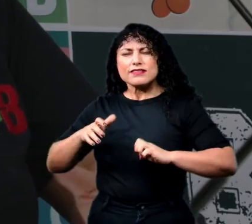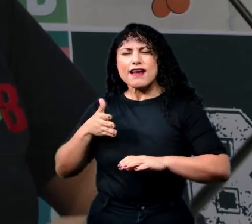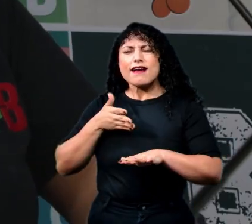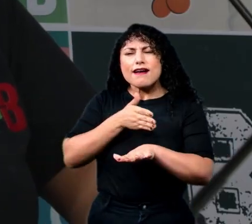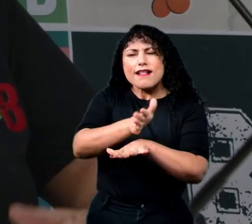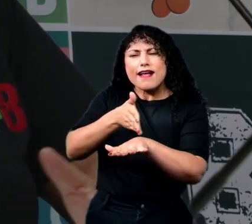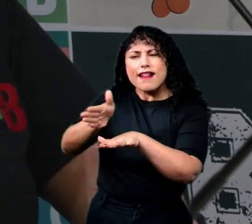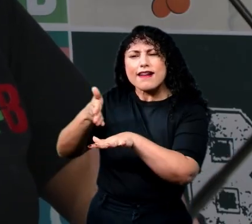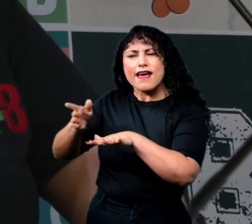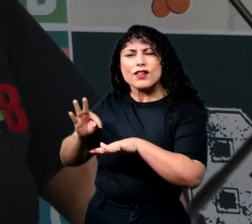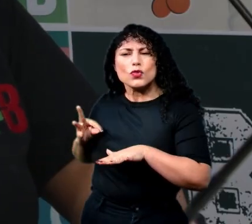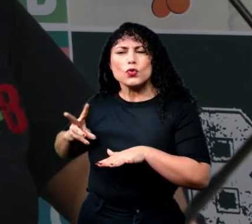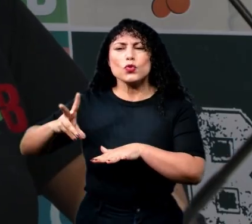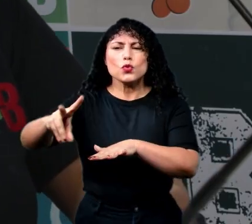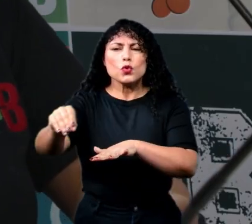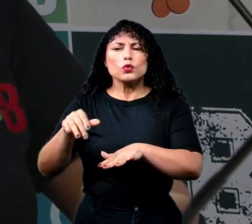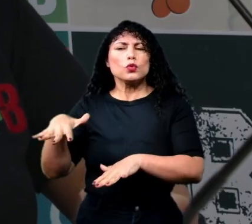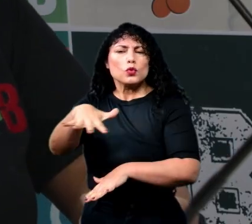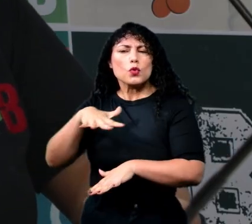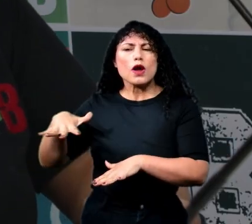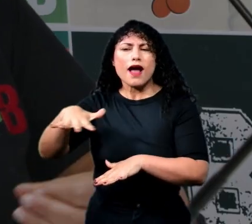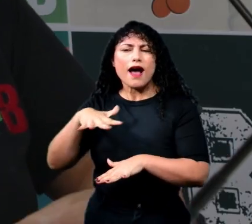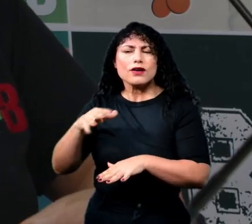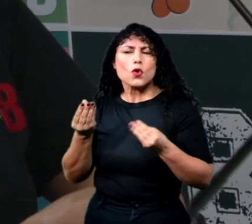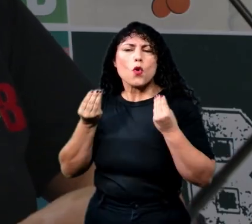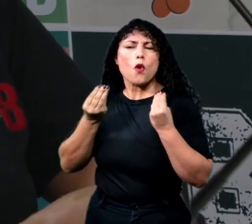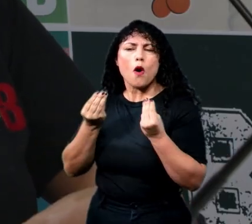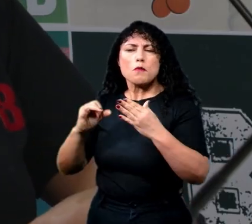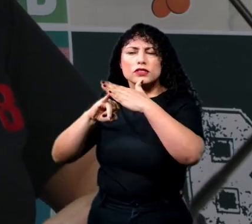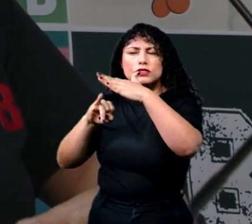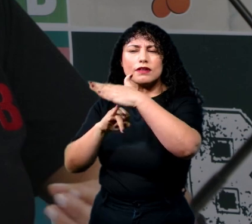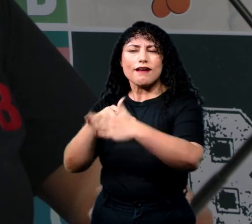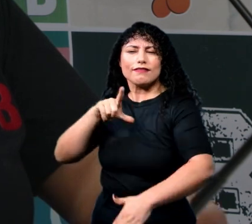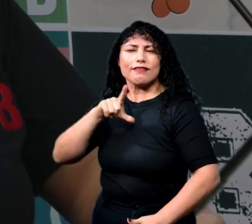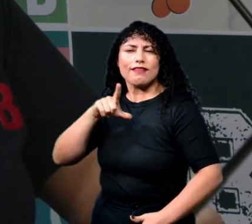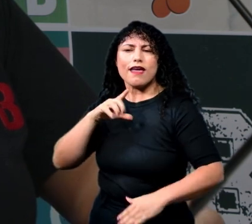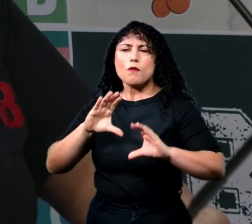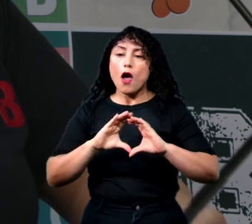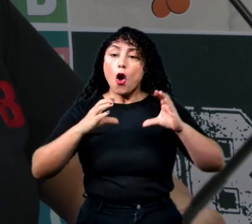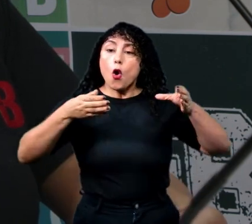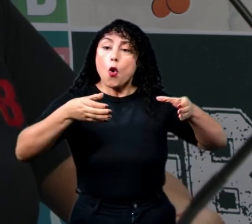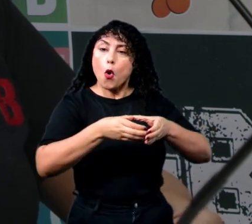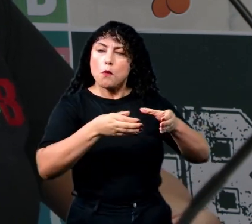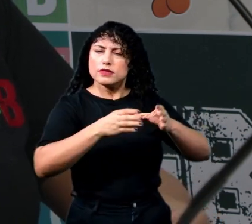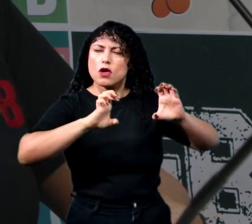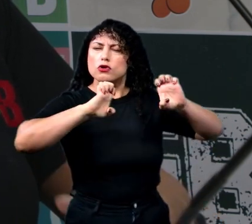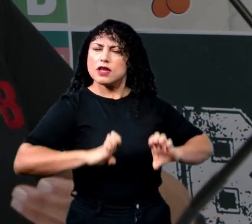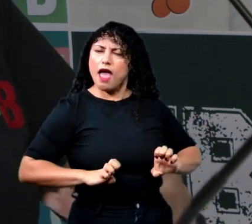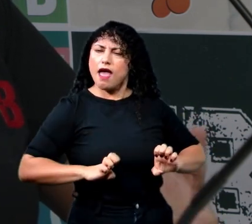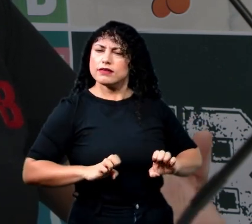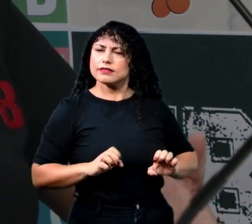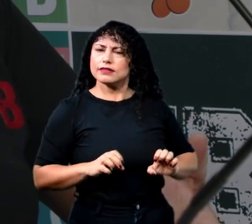né? E no caso, por que é que, como uma instituição, nós temos uma comissão de ética?